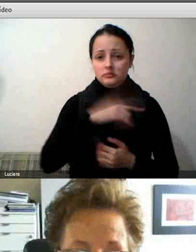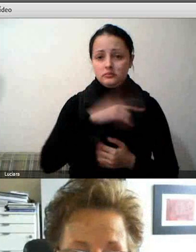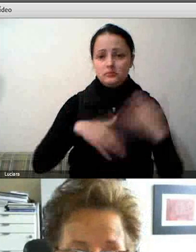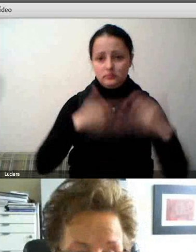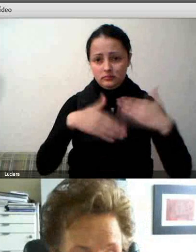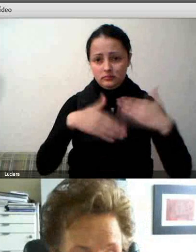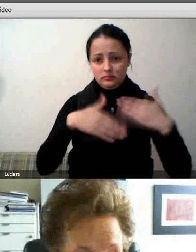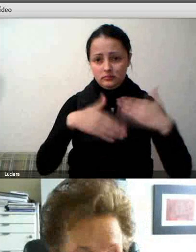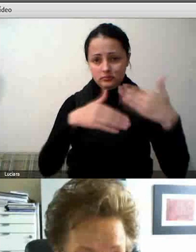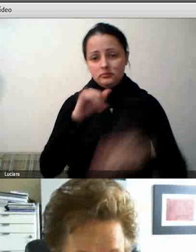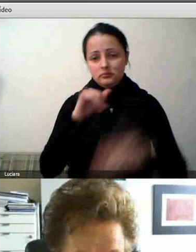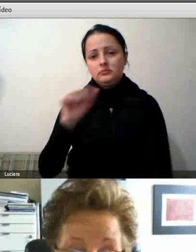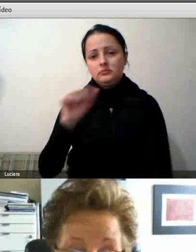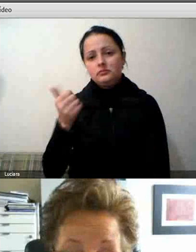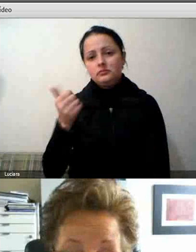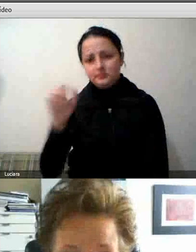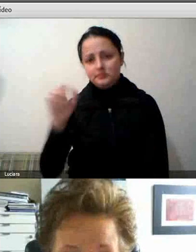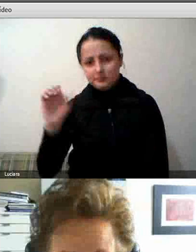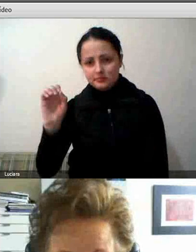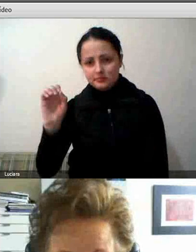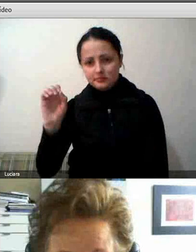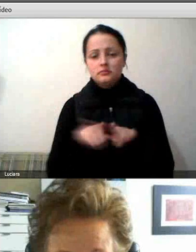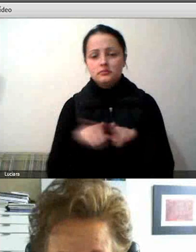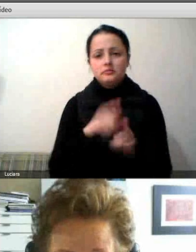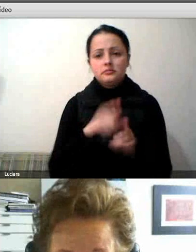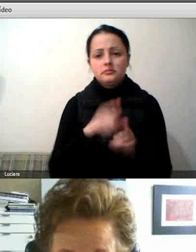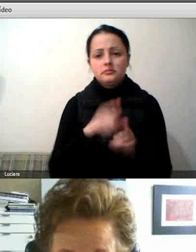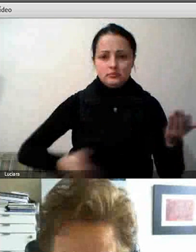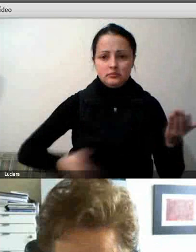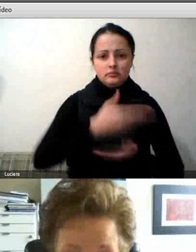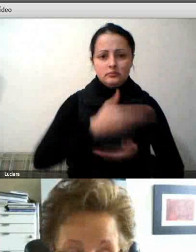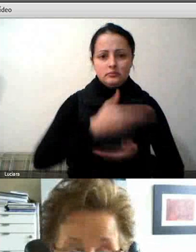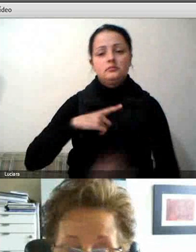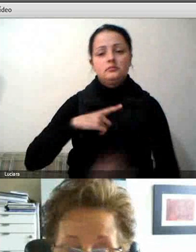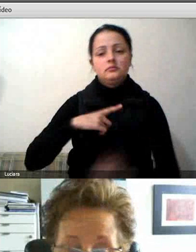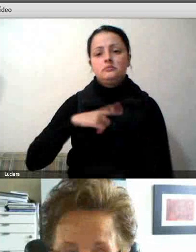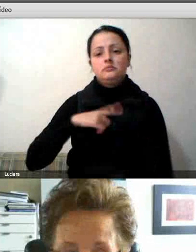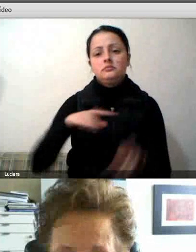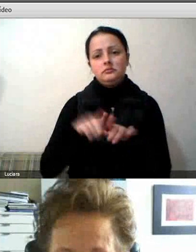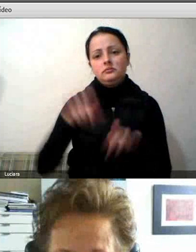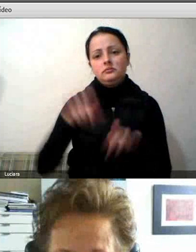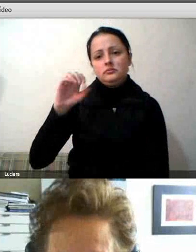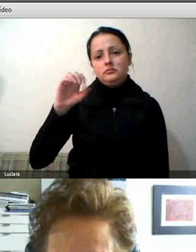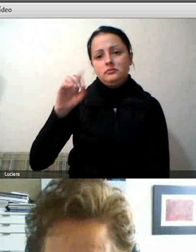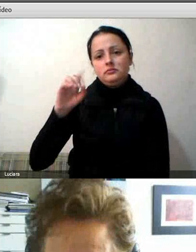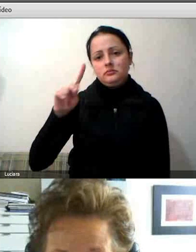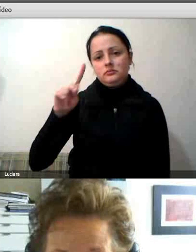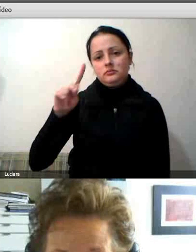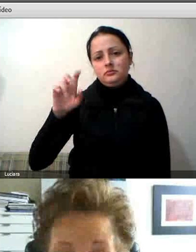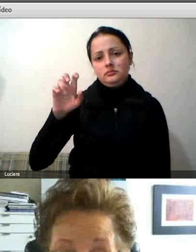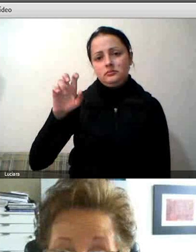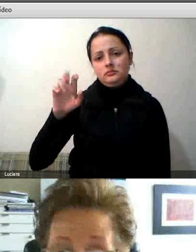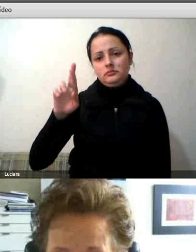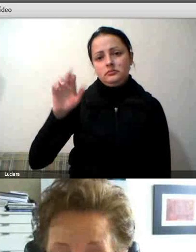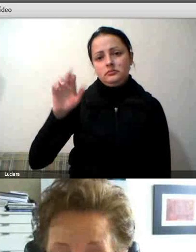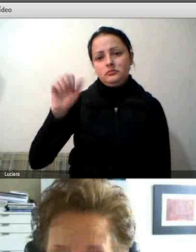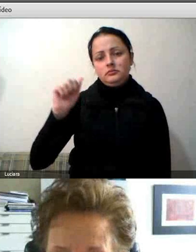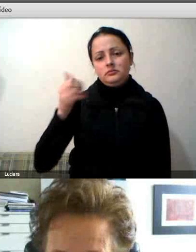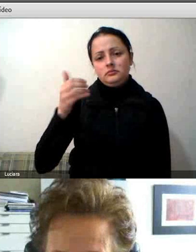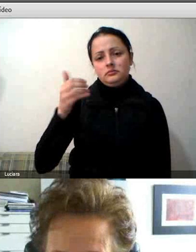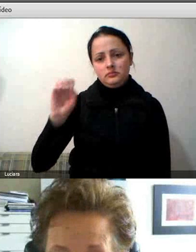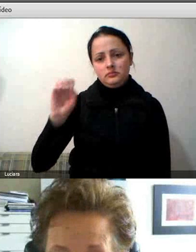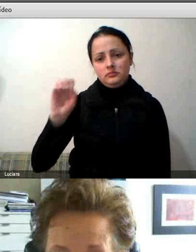Então, o que a epistemologia genética nos ensina é que o ser humano só vive,